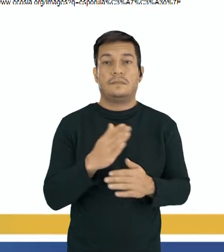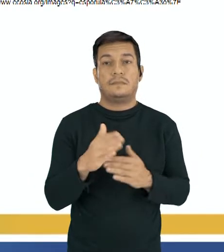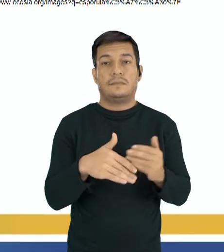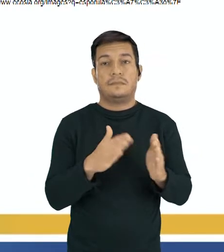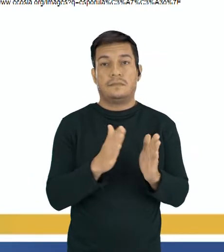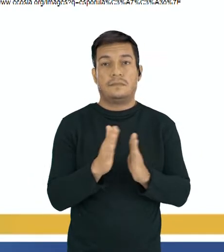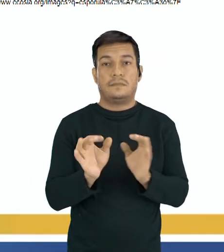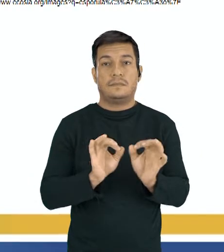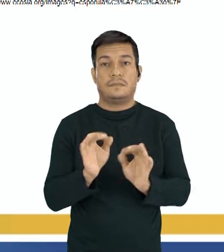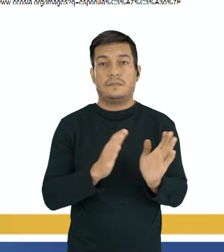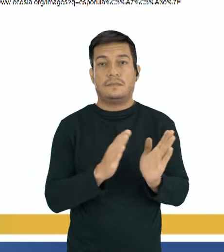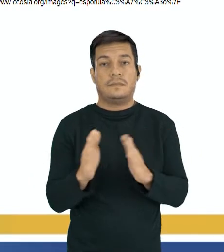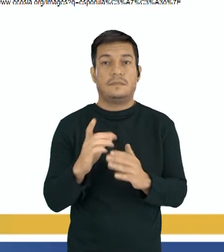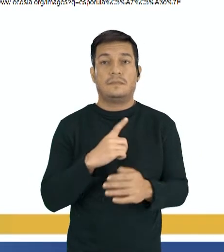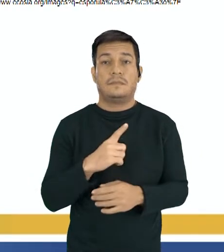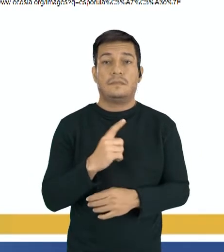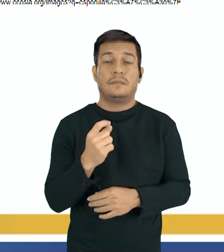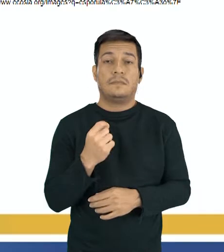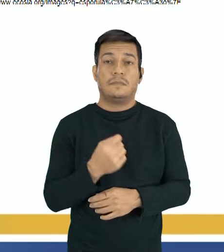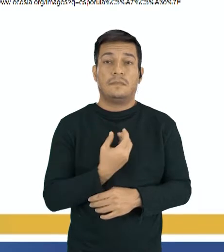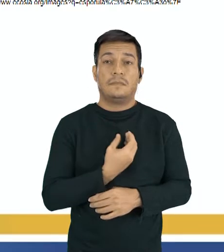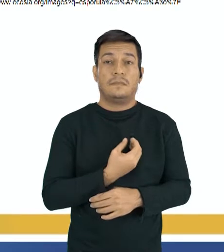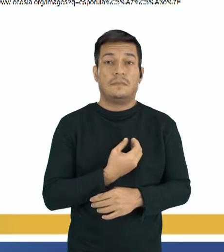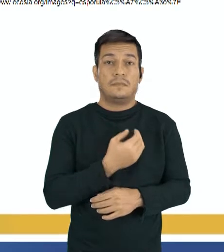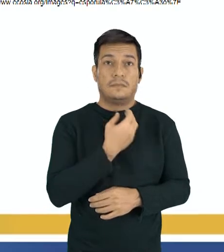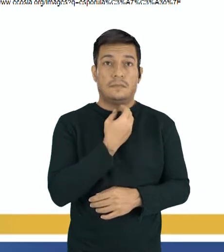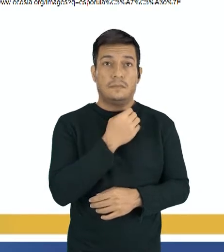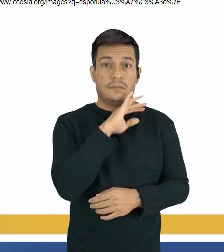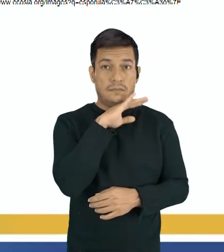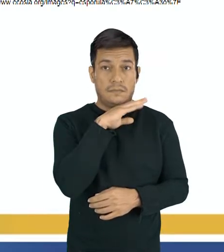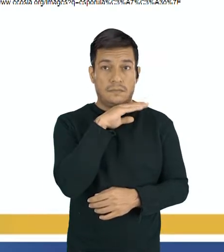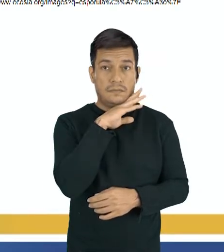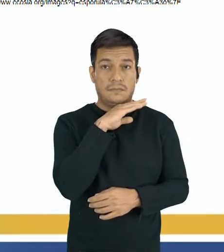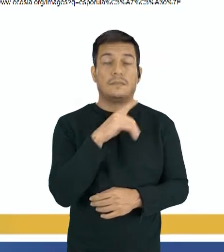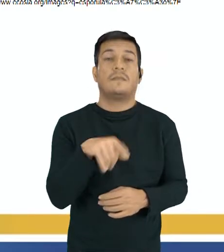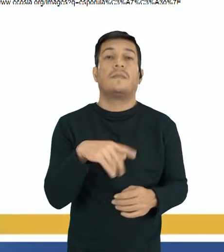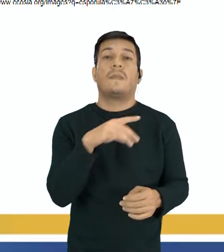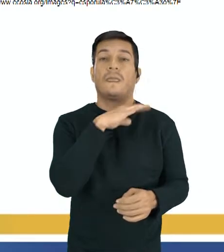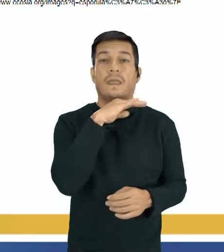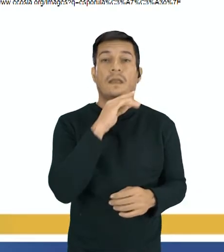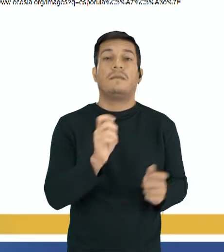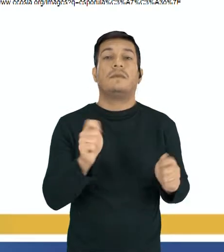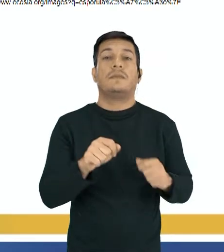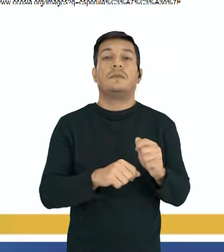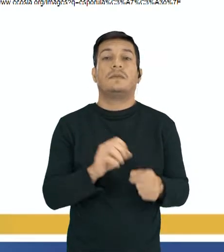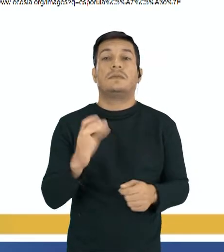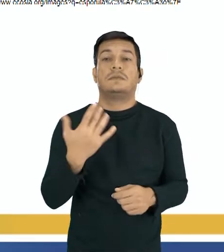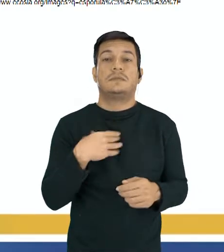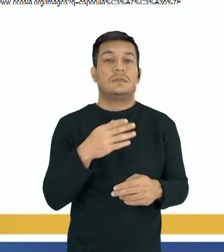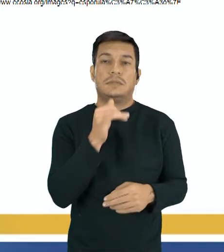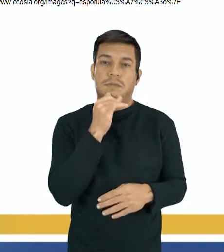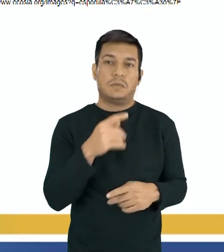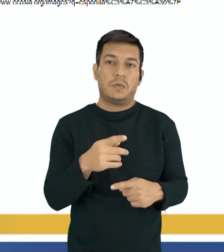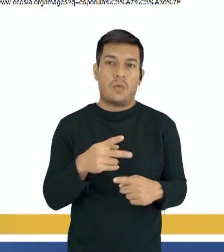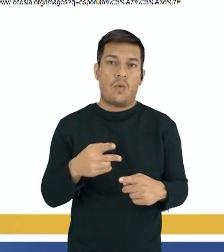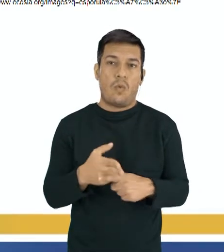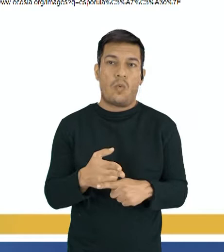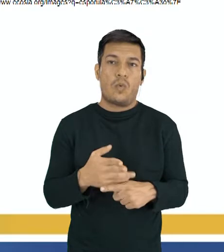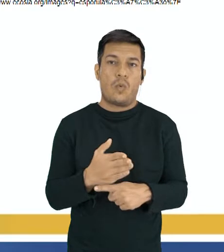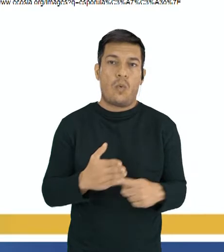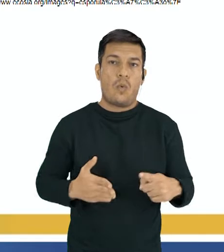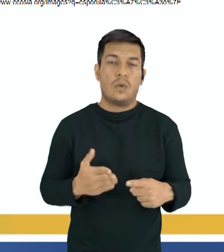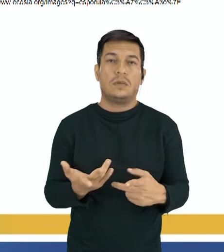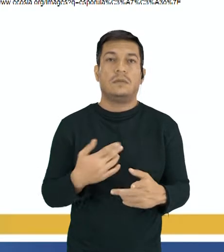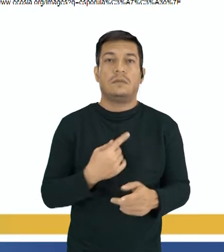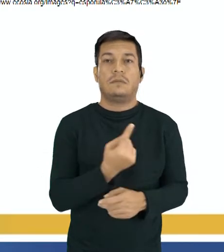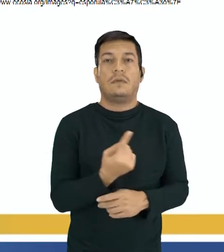de fragmentação, a gente tem um indivíduo inteiro. Esse indivíduo ele pode sofrer alguma lesão, algum corte, e